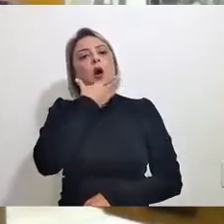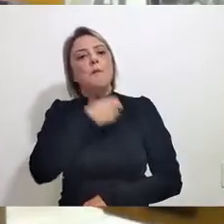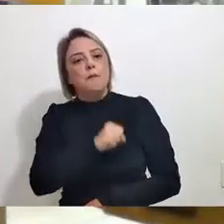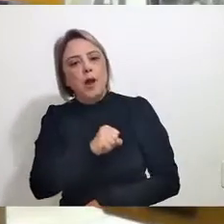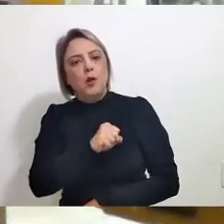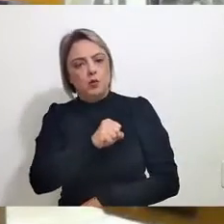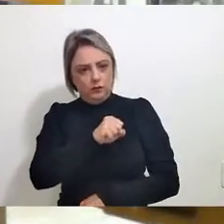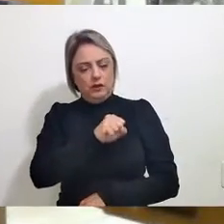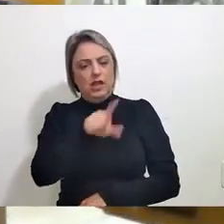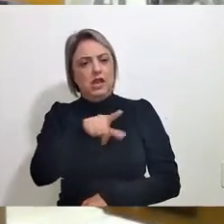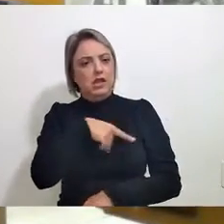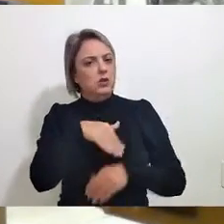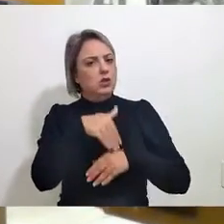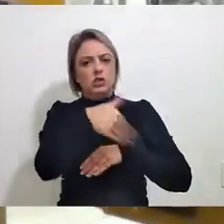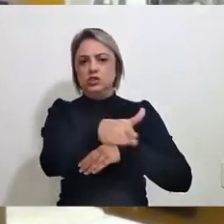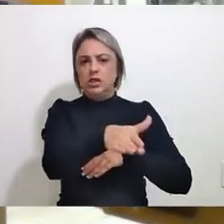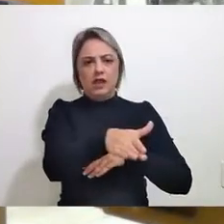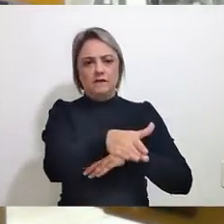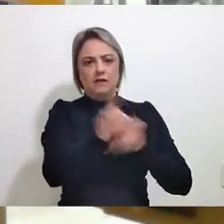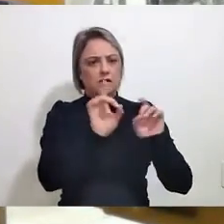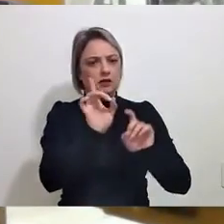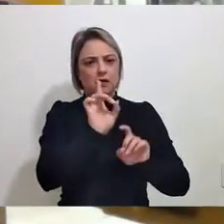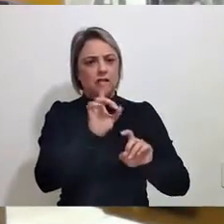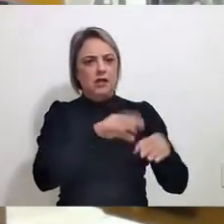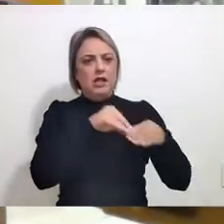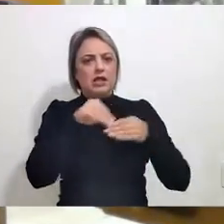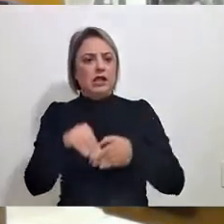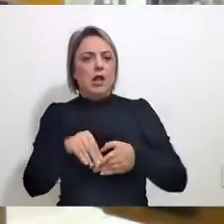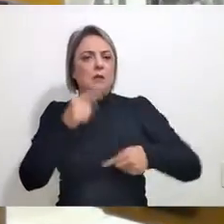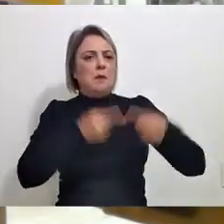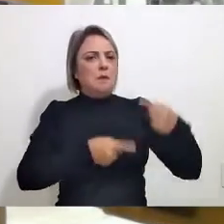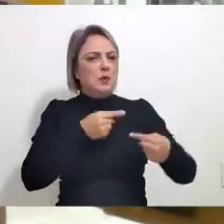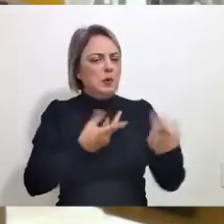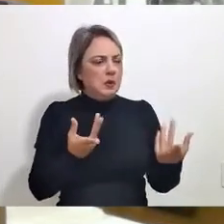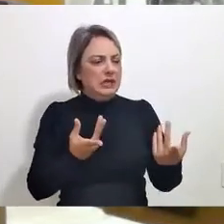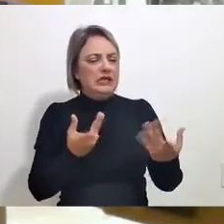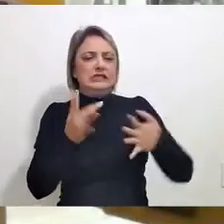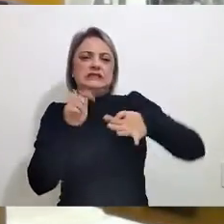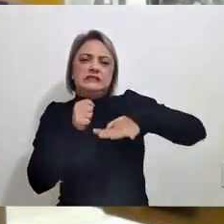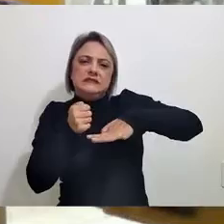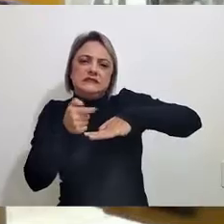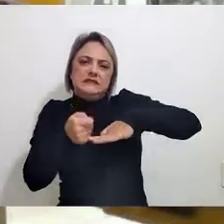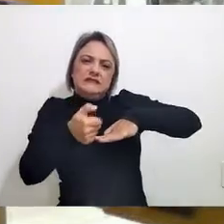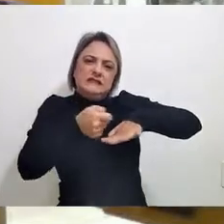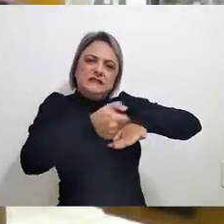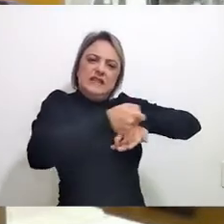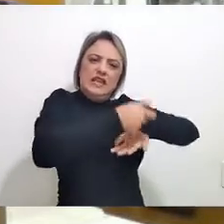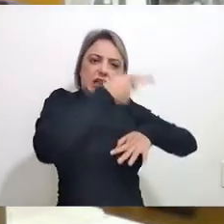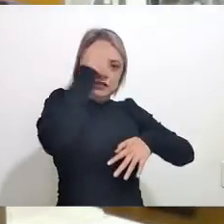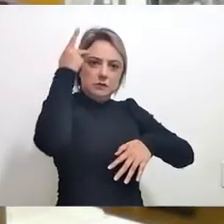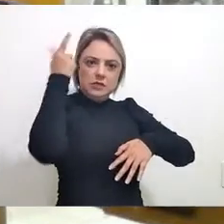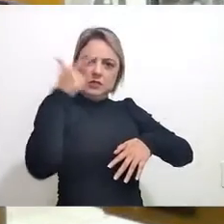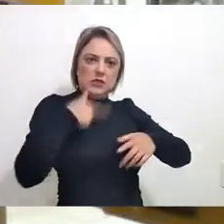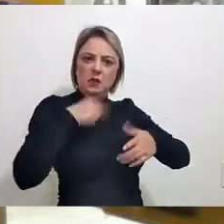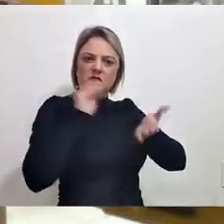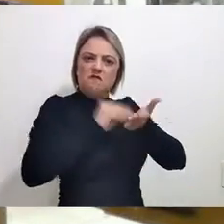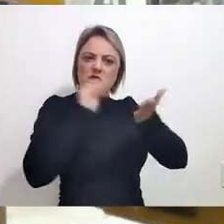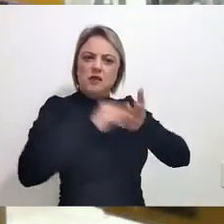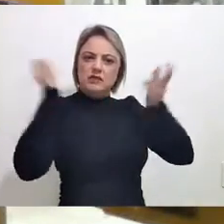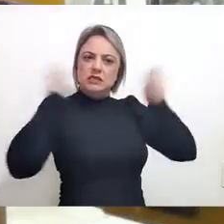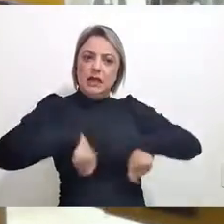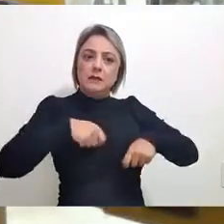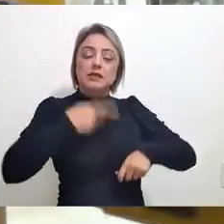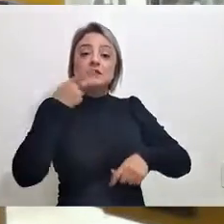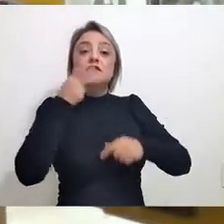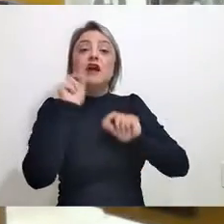mordaça, entenda o seu papel, entenda a importância de se falar da sexualidade dessa criança. Ela precisa entender o